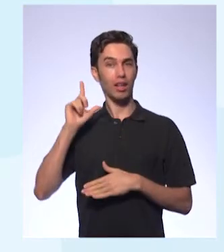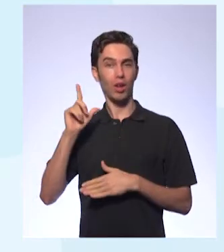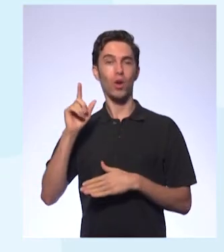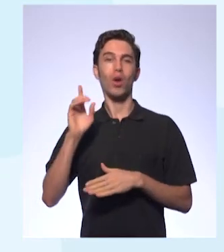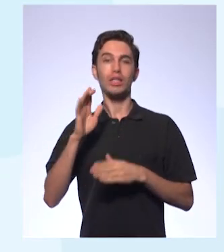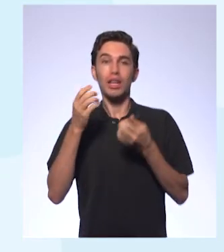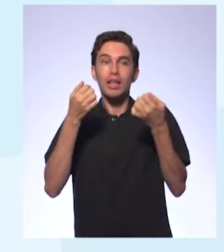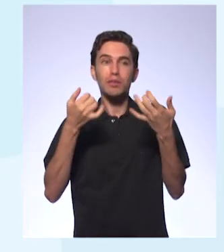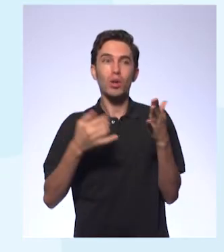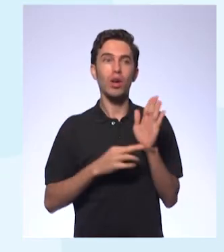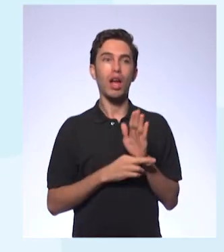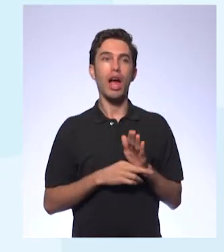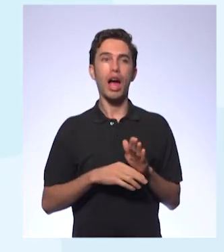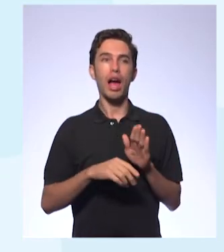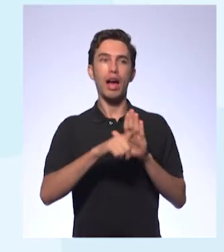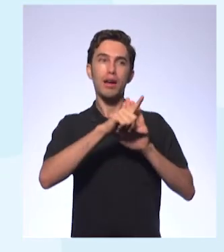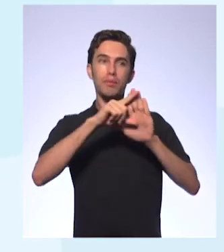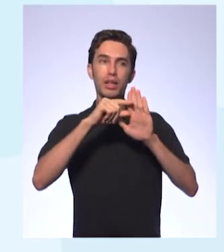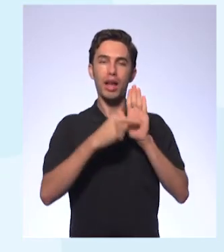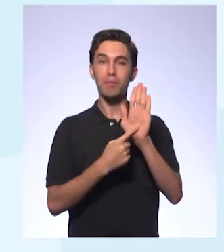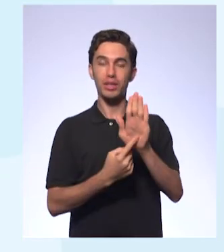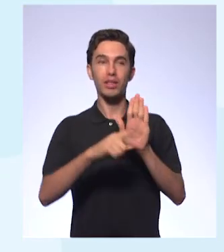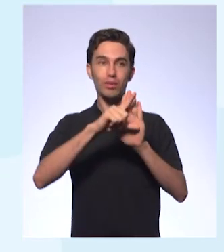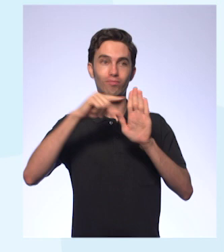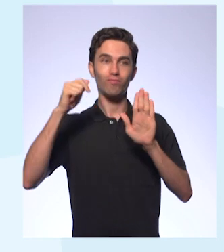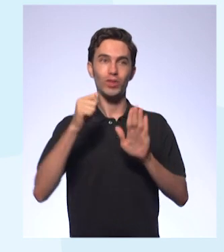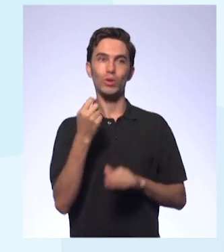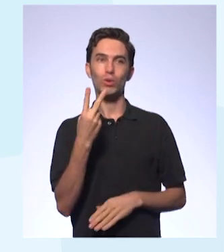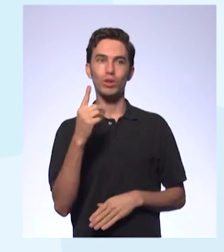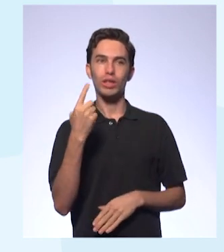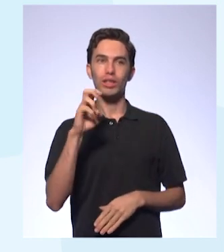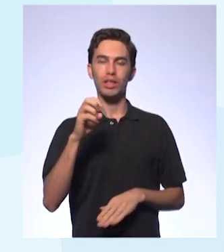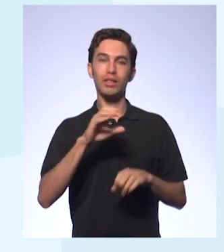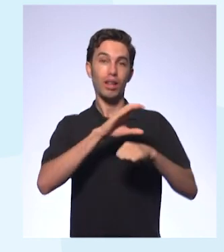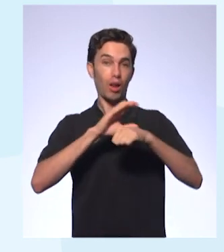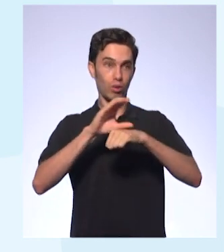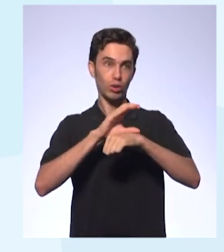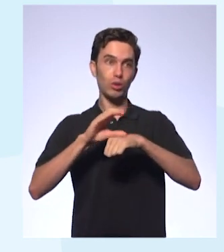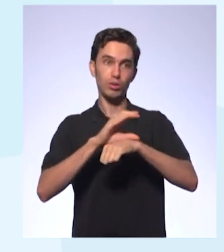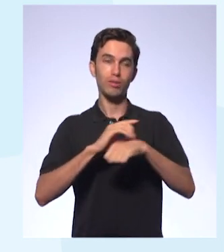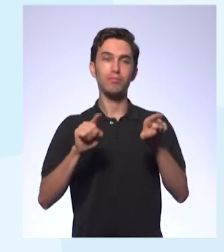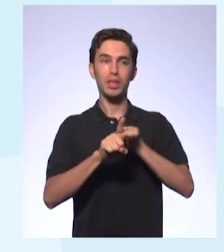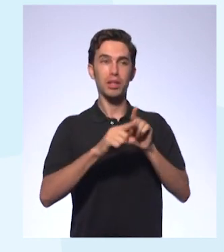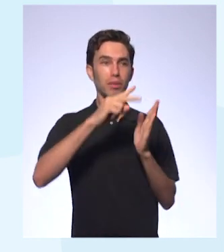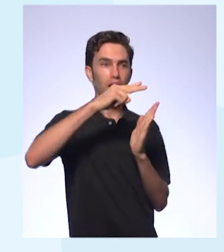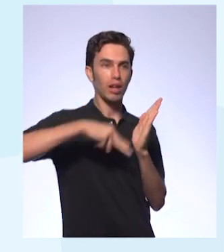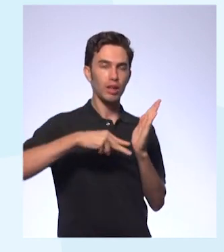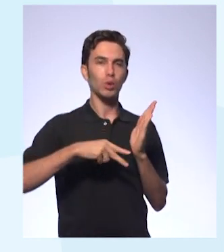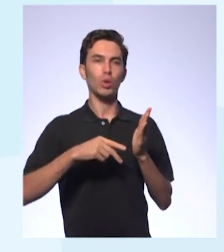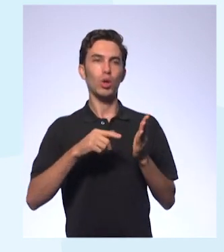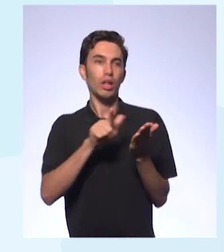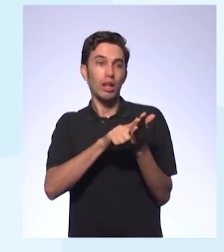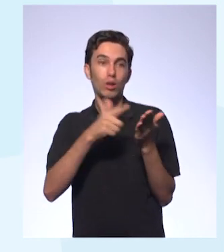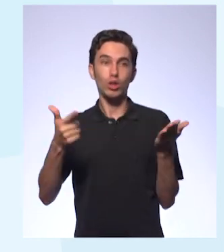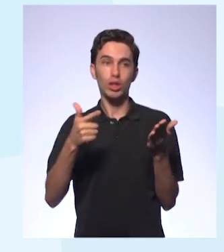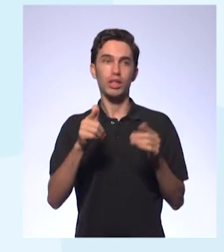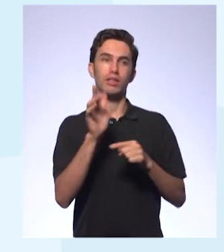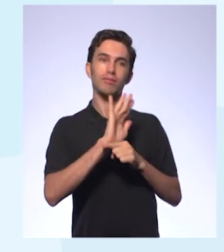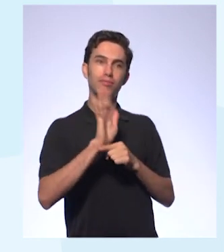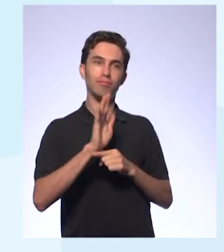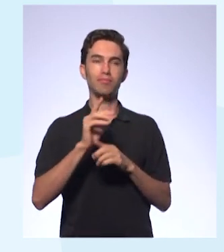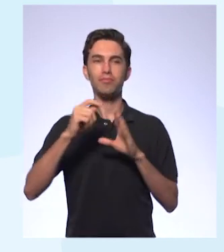apresentação do artigo 215 da Constituição Federal e leitura da notícia. Cinema e